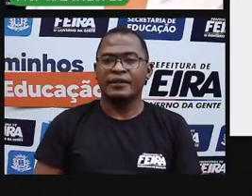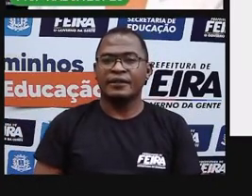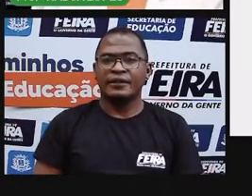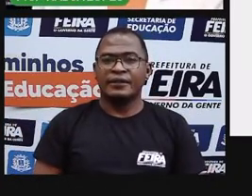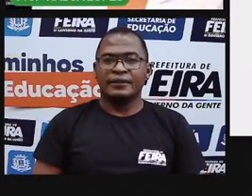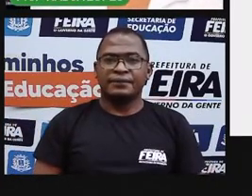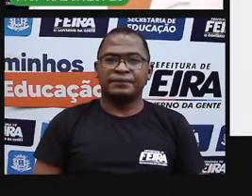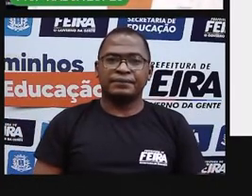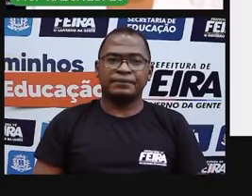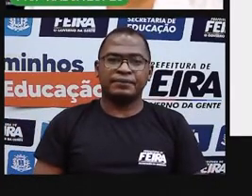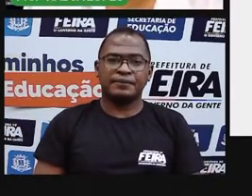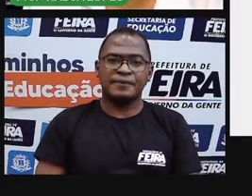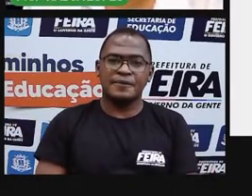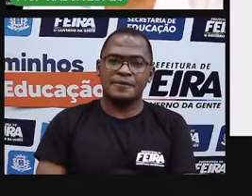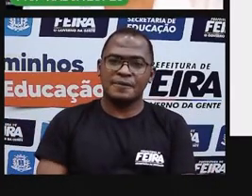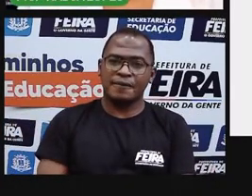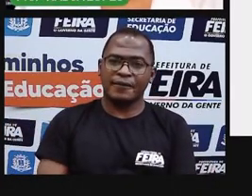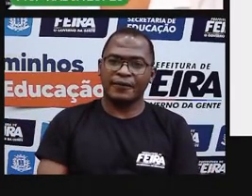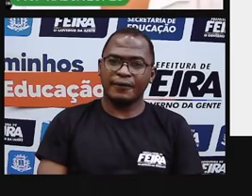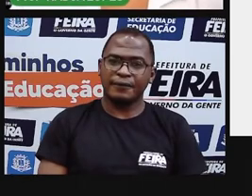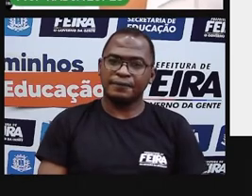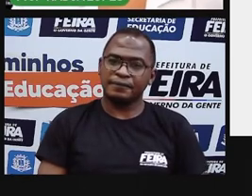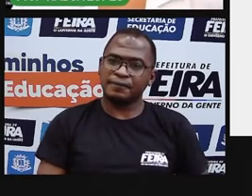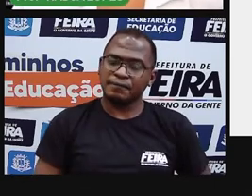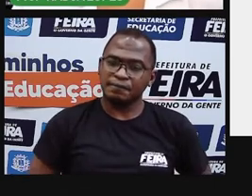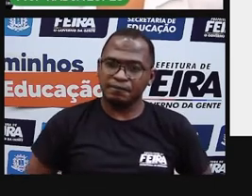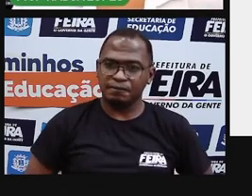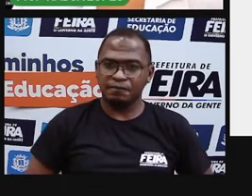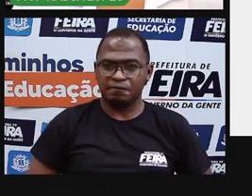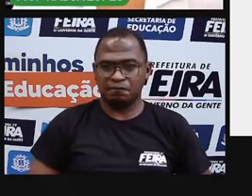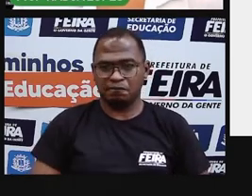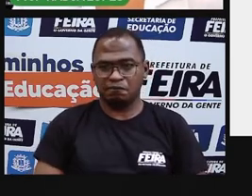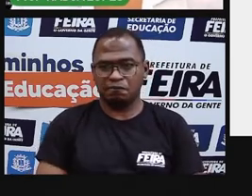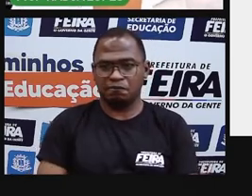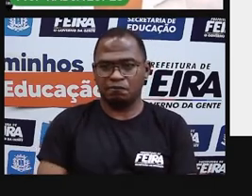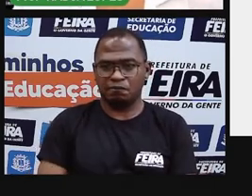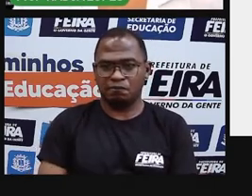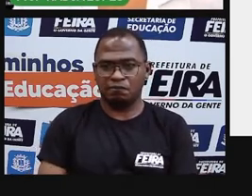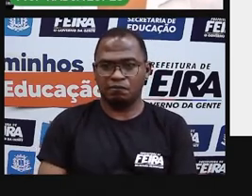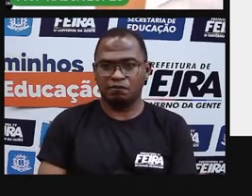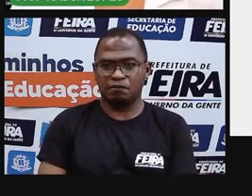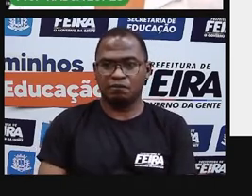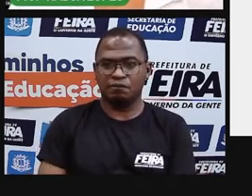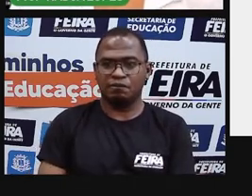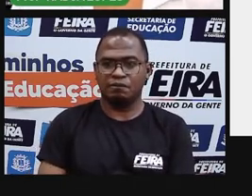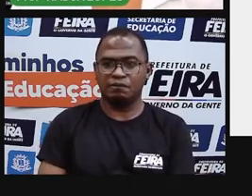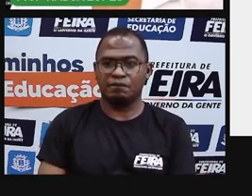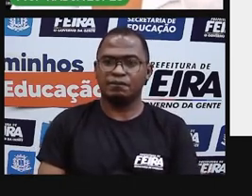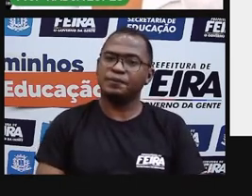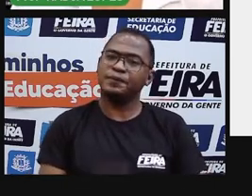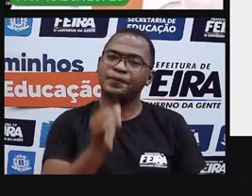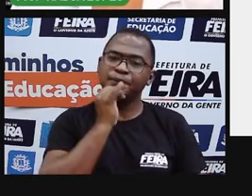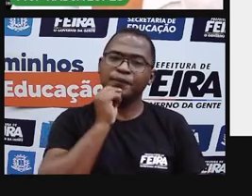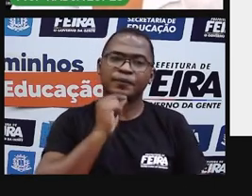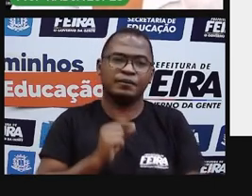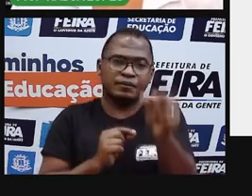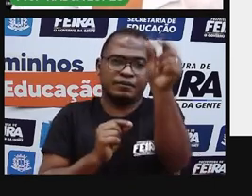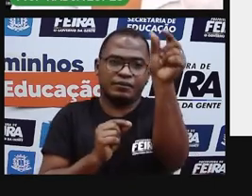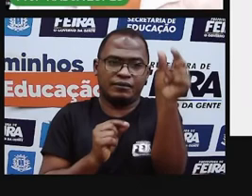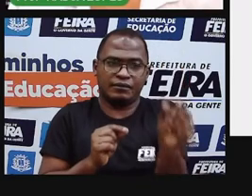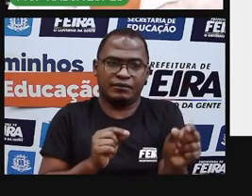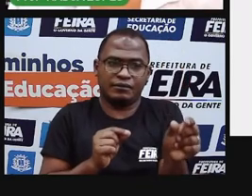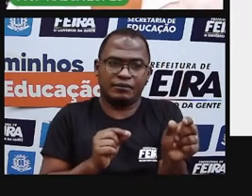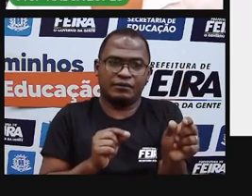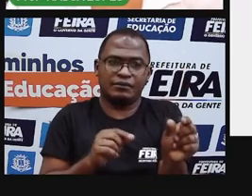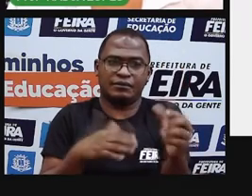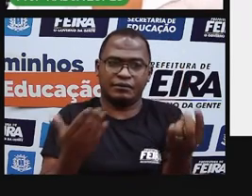vamos começar ó o jogo da unidade dezena de TV perto e olha só qual é o valor que